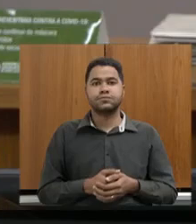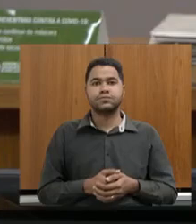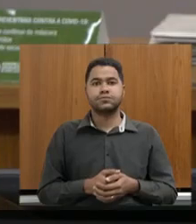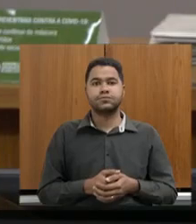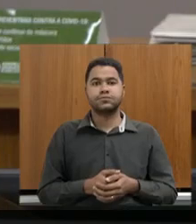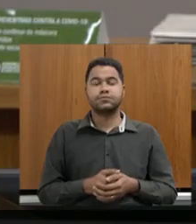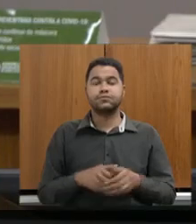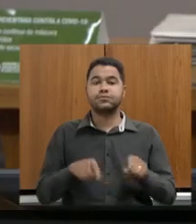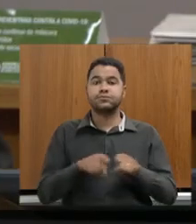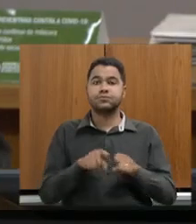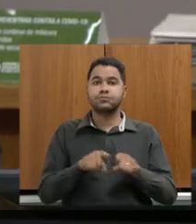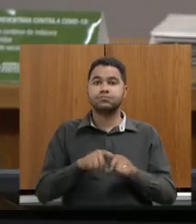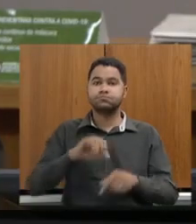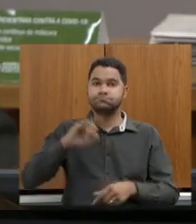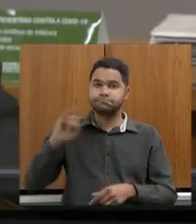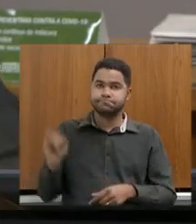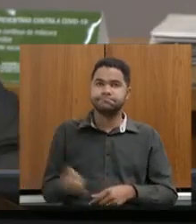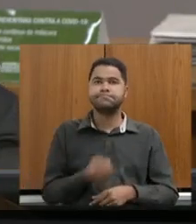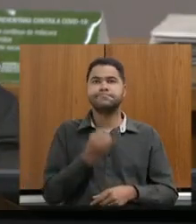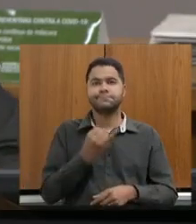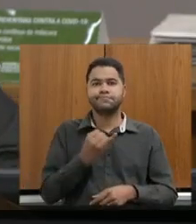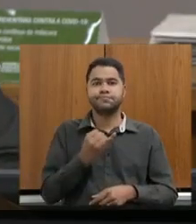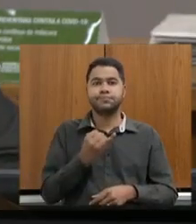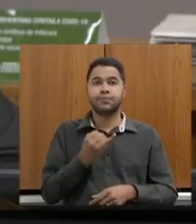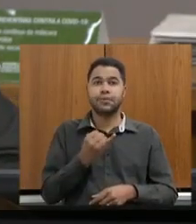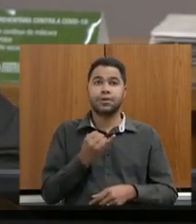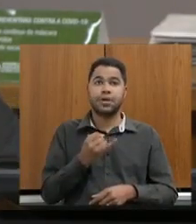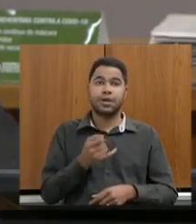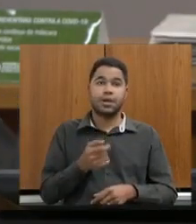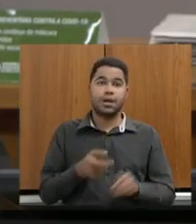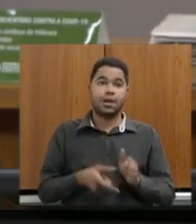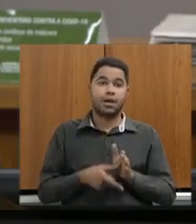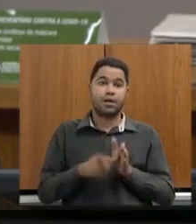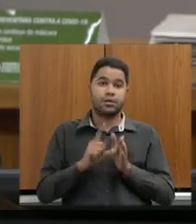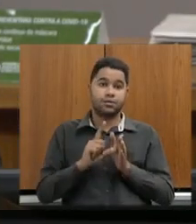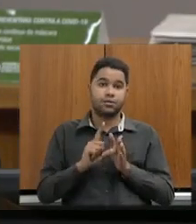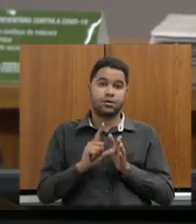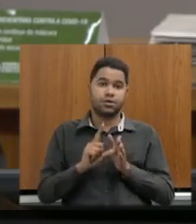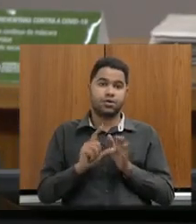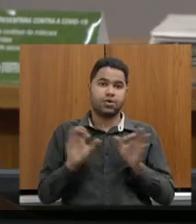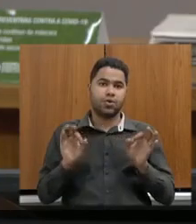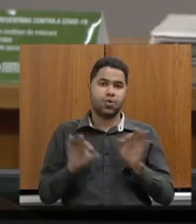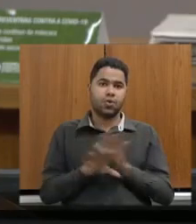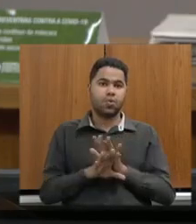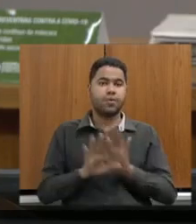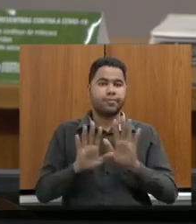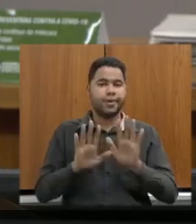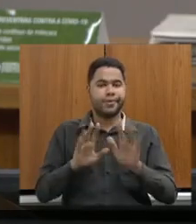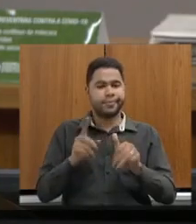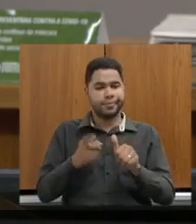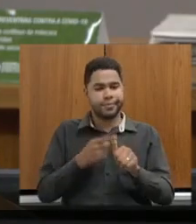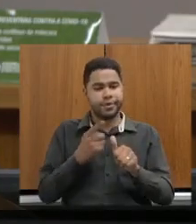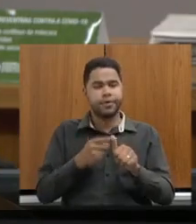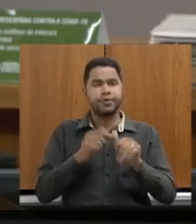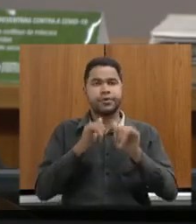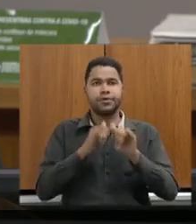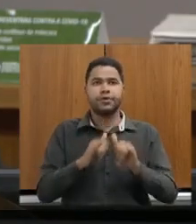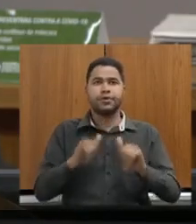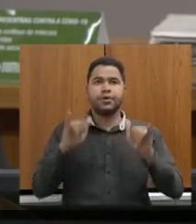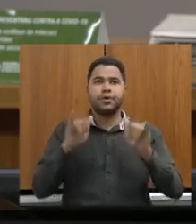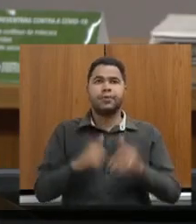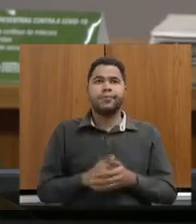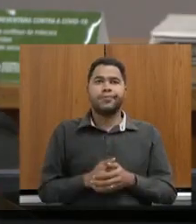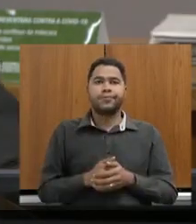aquela aproveitar antes de ir partir para mim as conclusões dizer Deputado